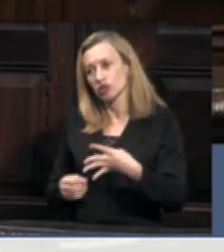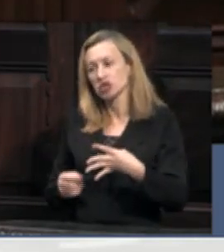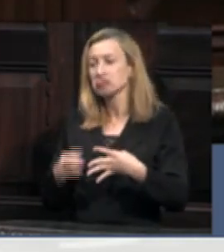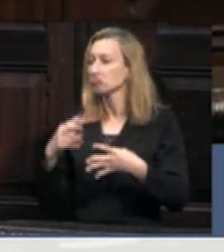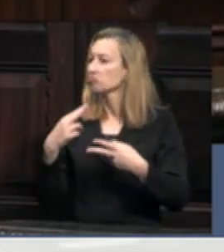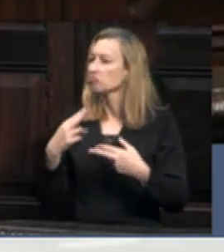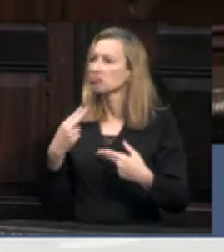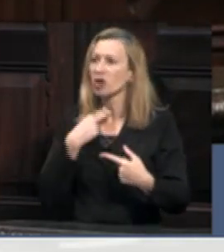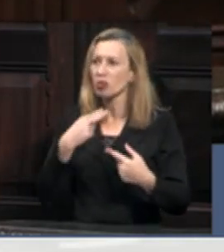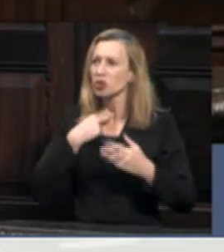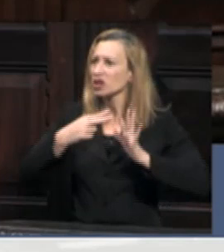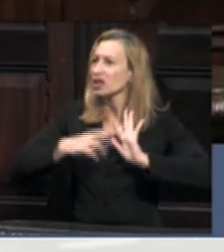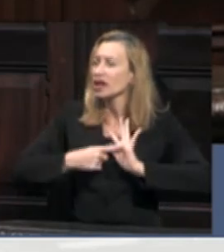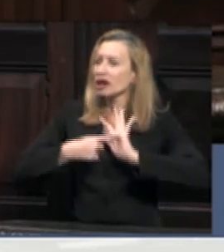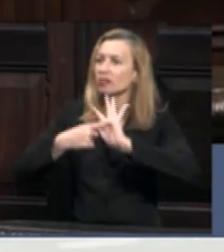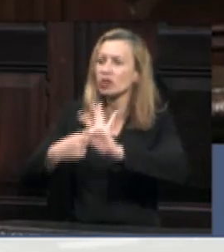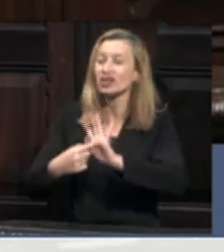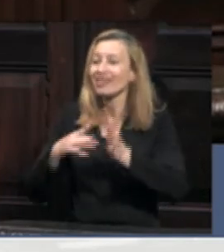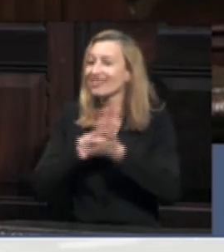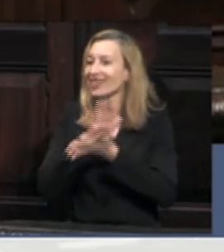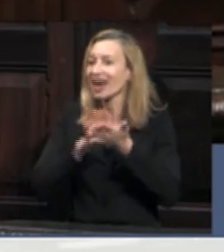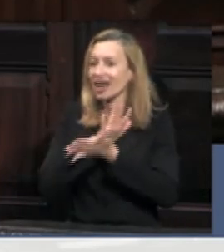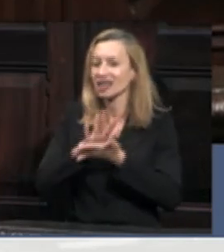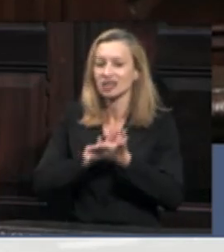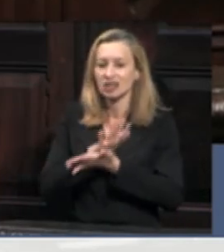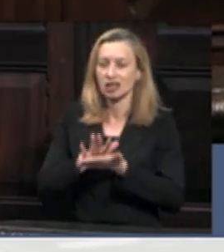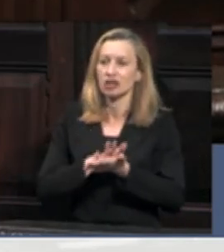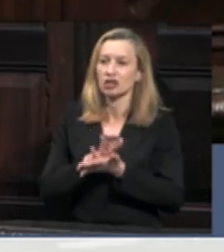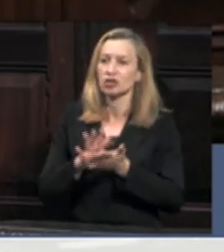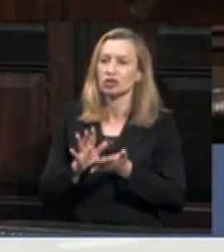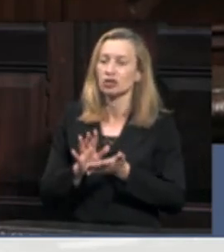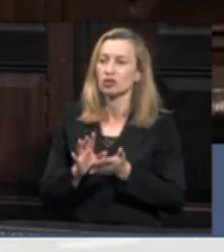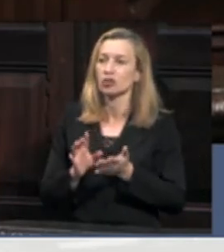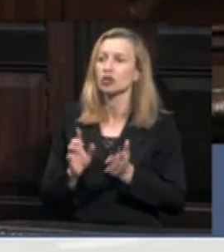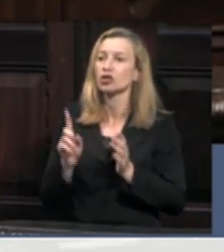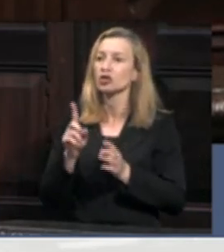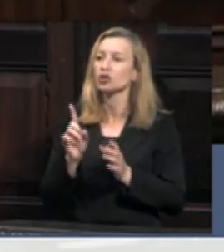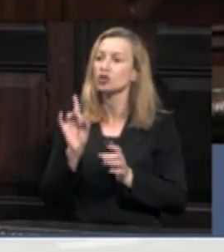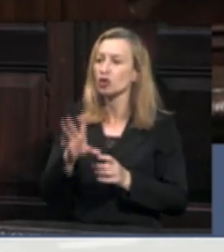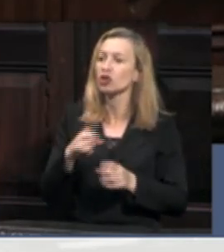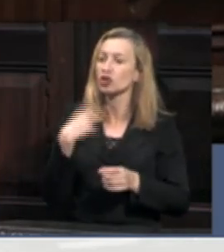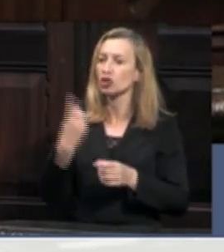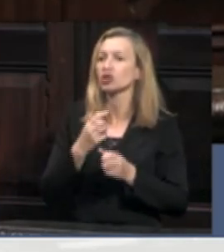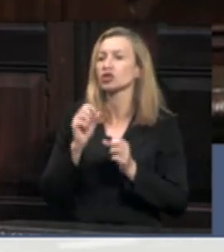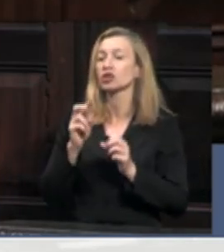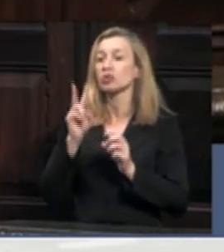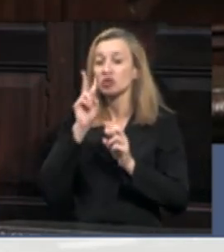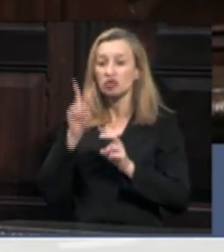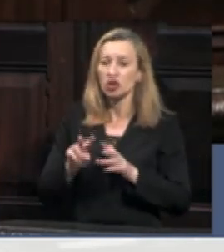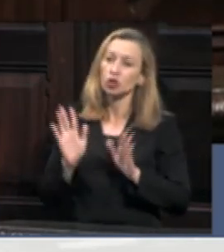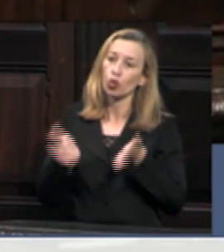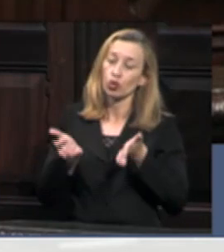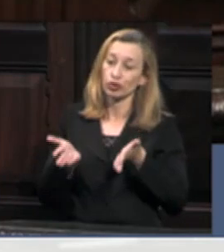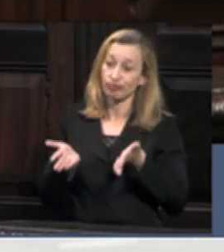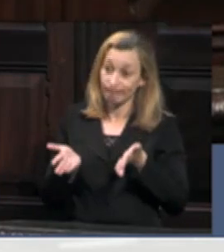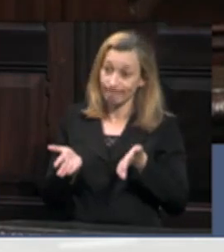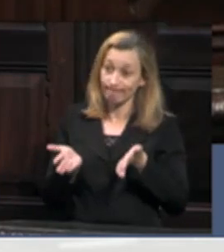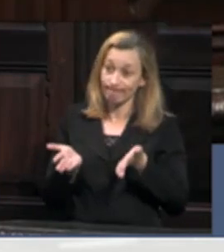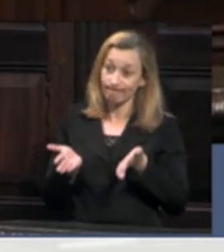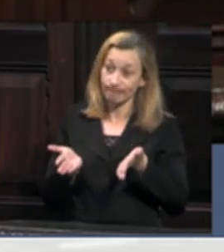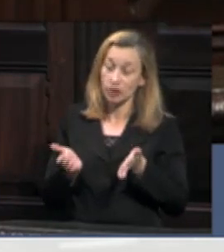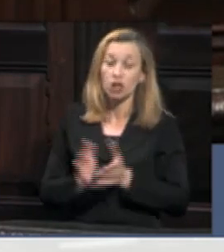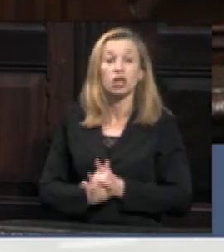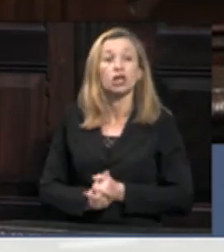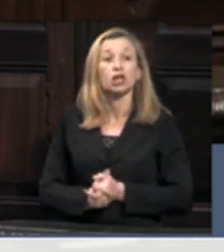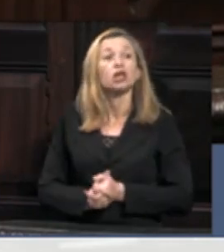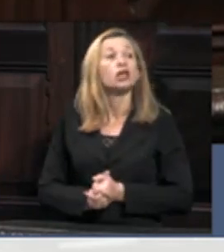apresentar uma outra coisa que não essa lei orçamentária, esse plano plurianual. Eu diria que